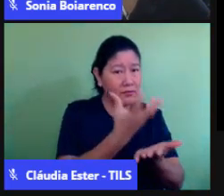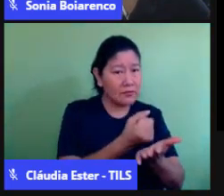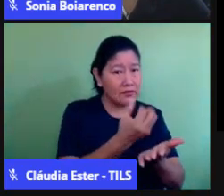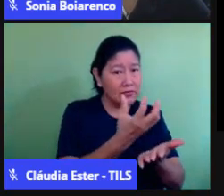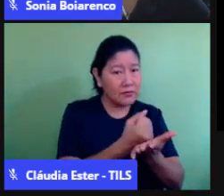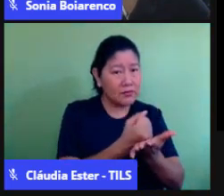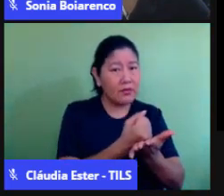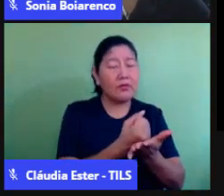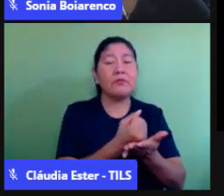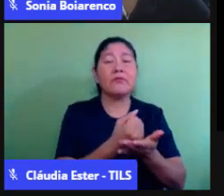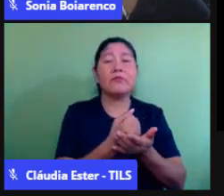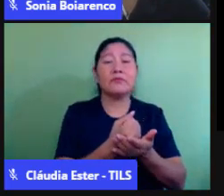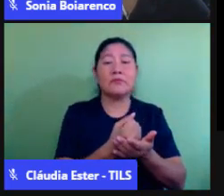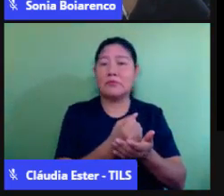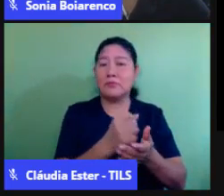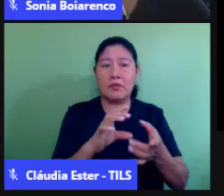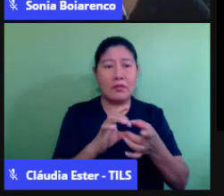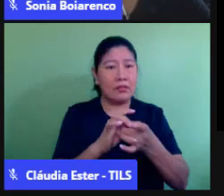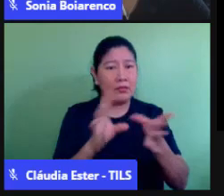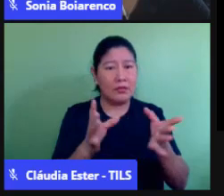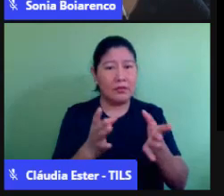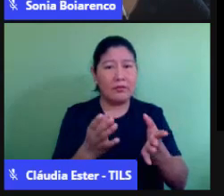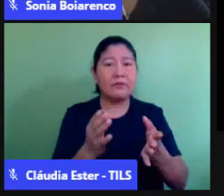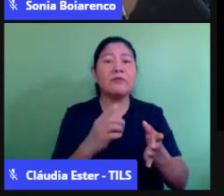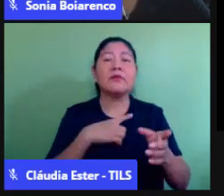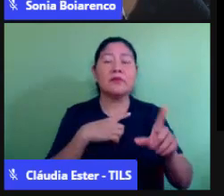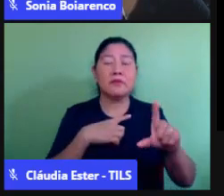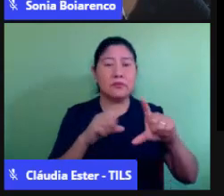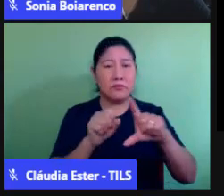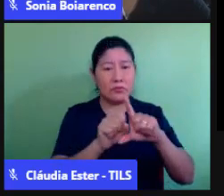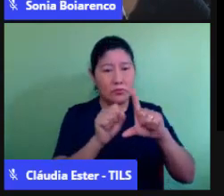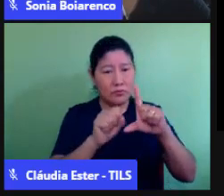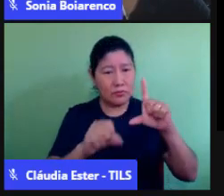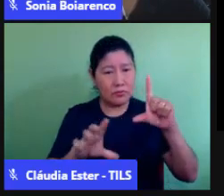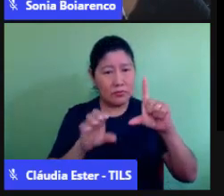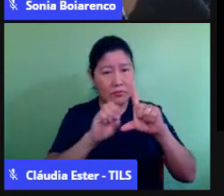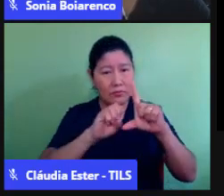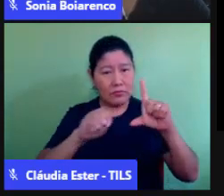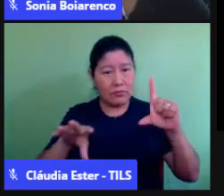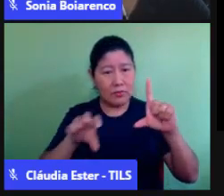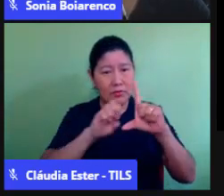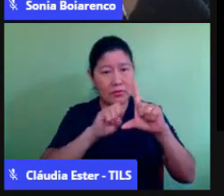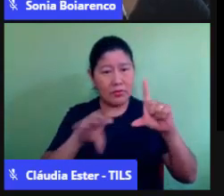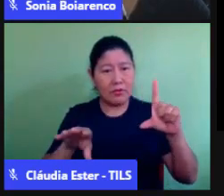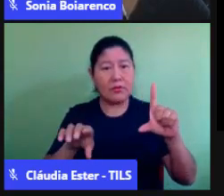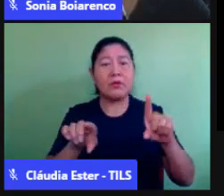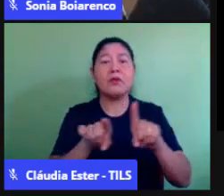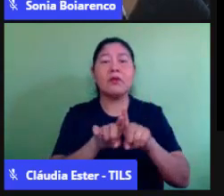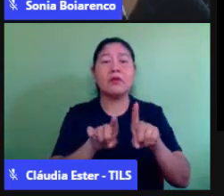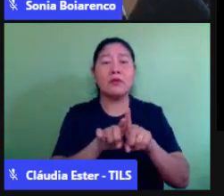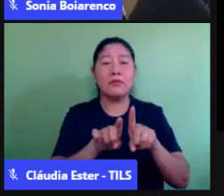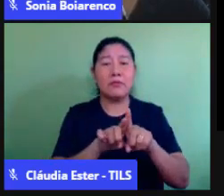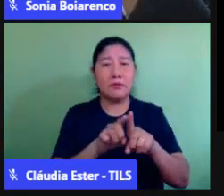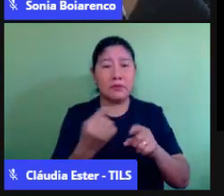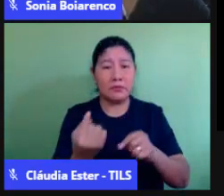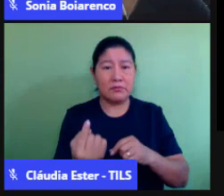estarão dispostos no blog Aprendizagem Interativa Primeiro ao Quinto, como